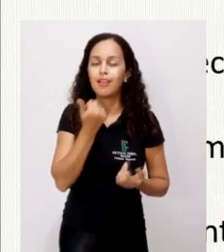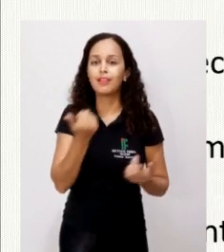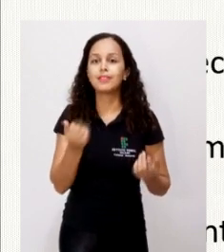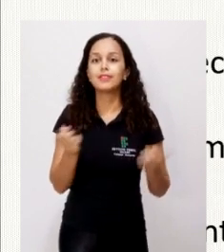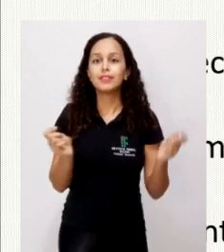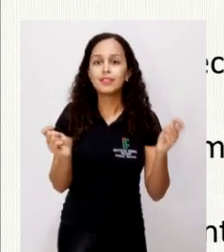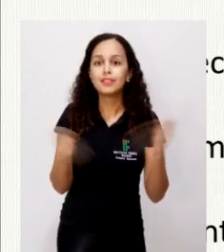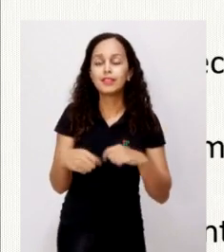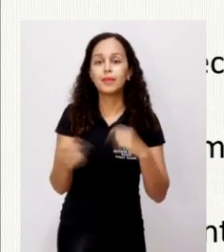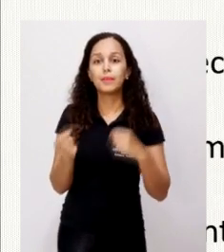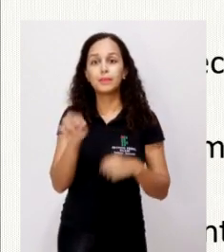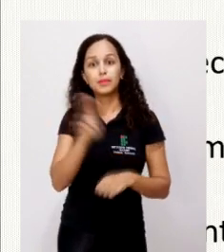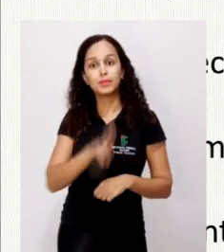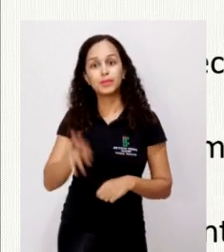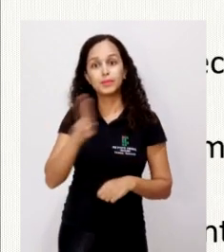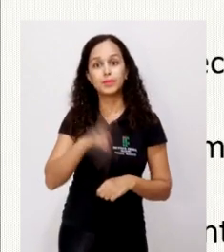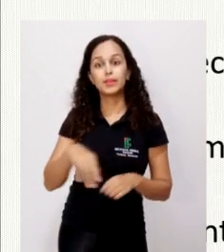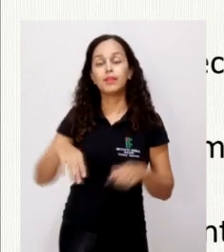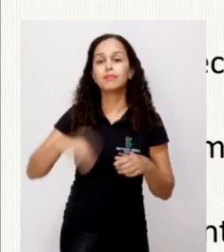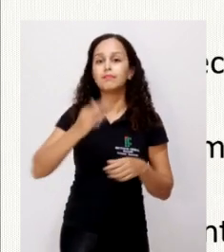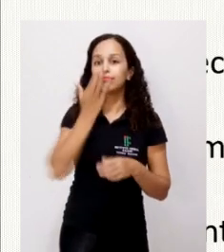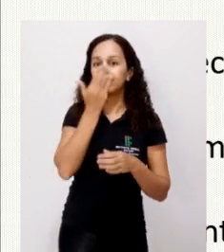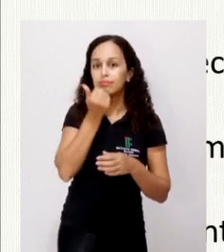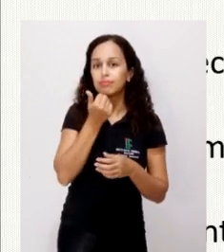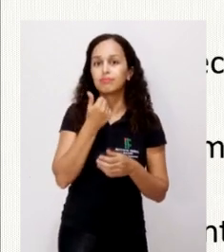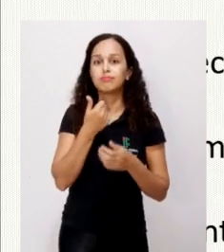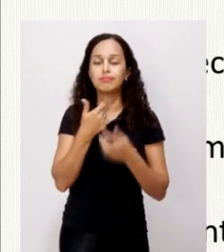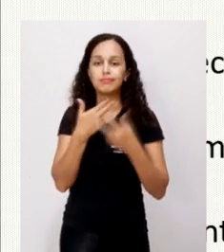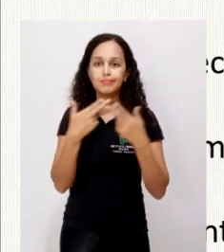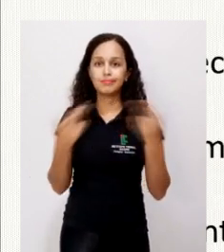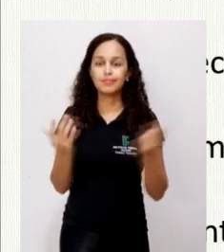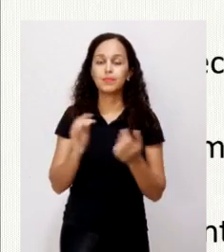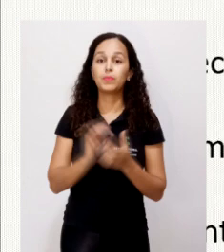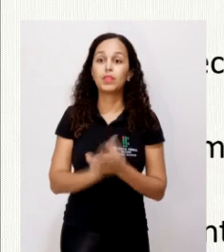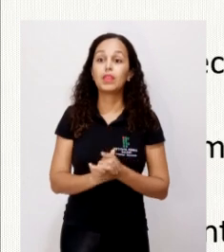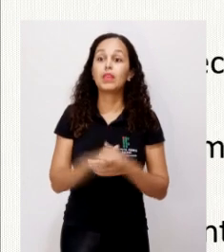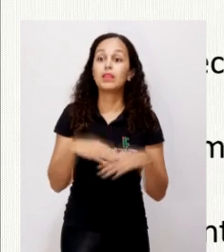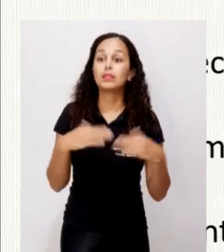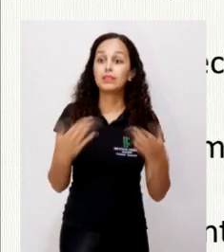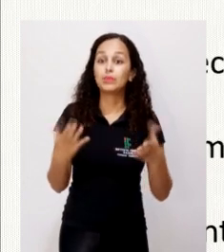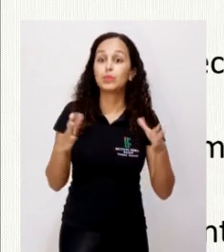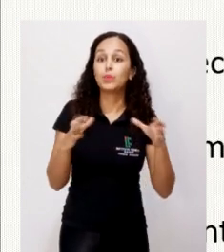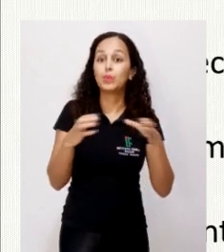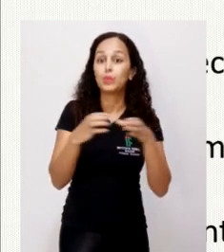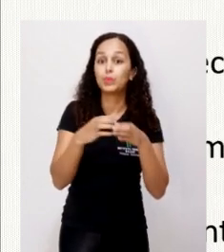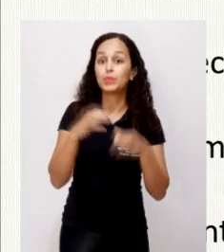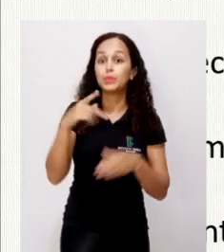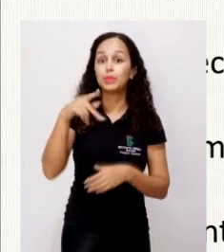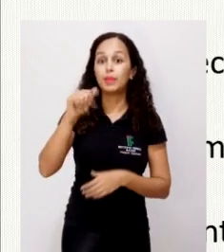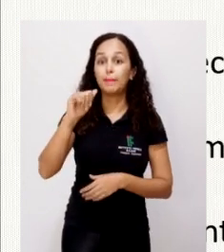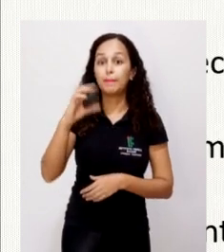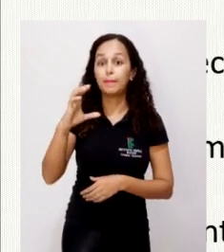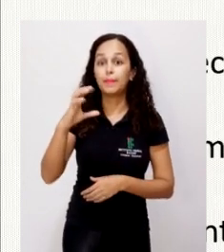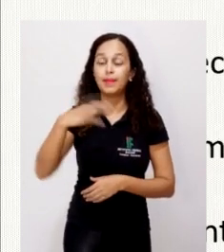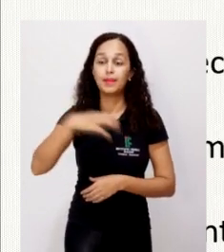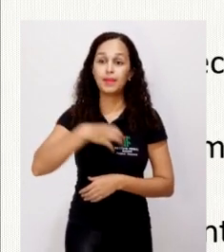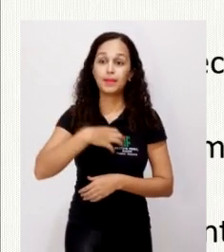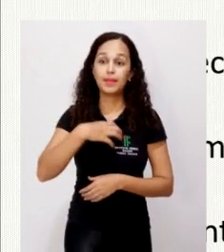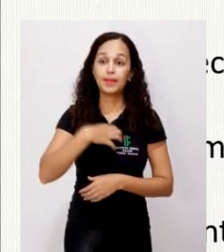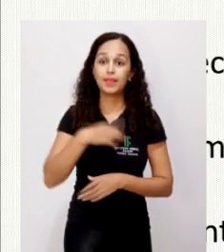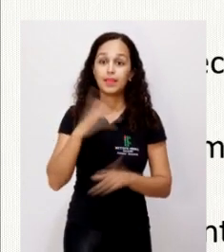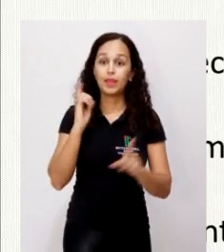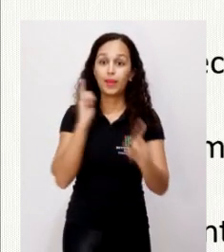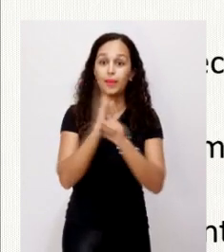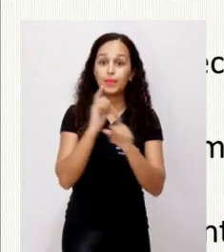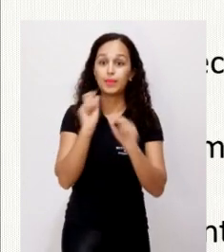compostos bioativos para ser utilizado na alimentação. Então, a Rede Punk Bahia identificou